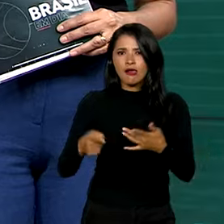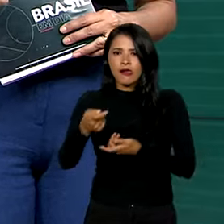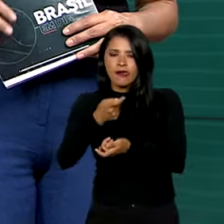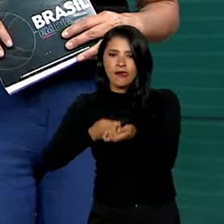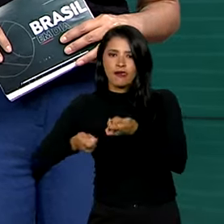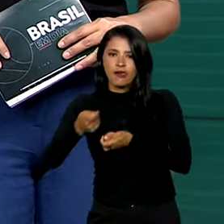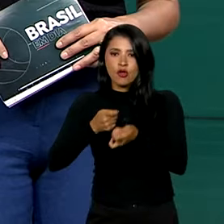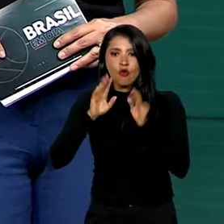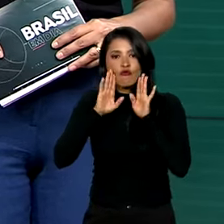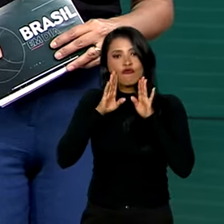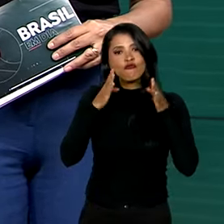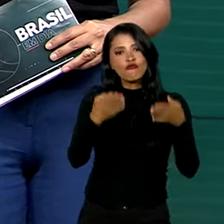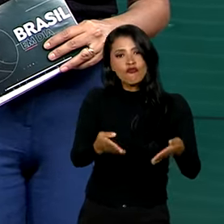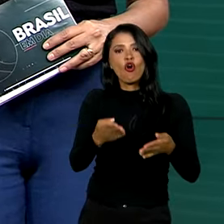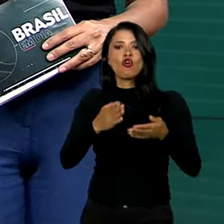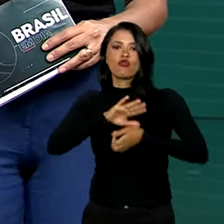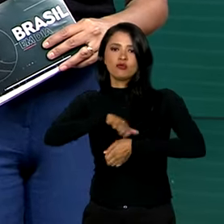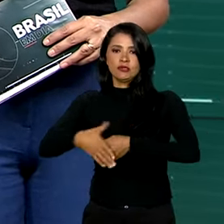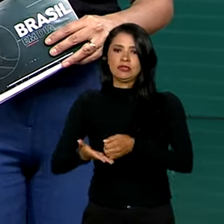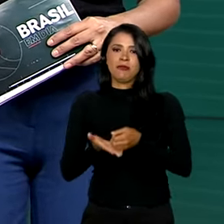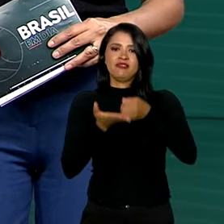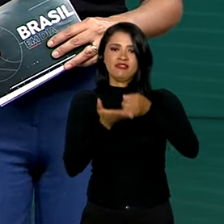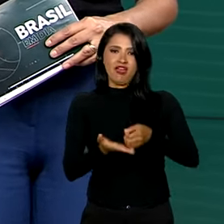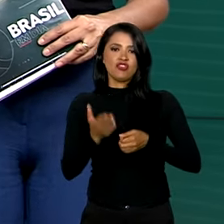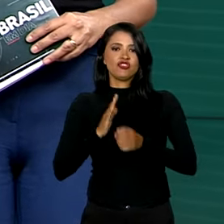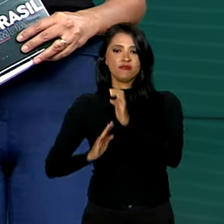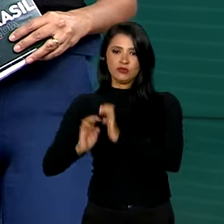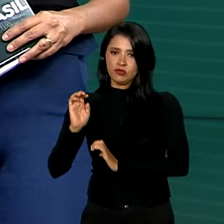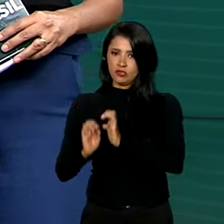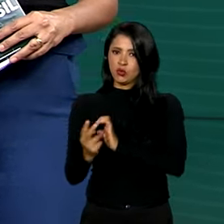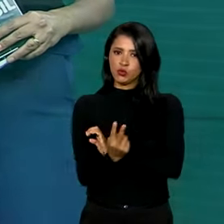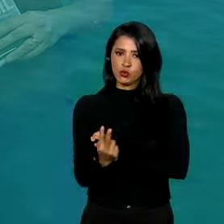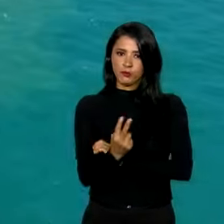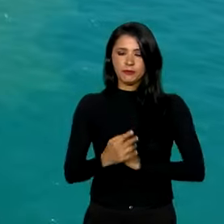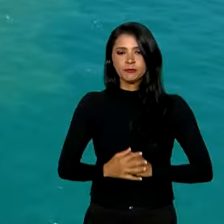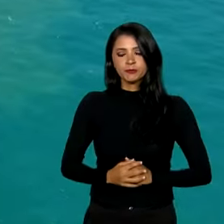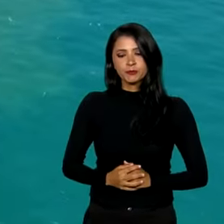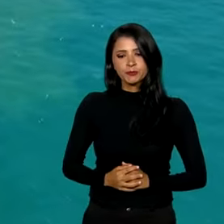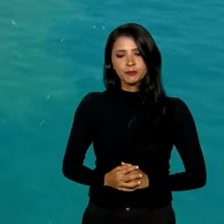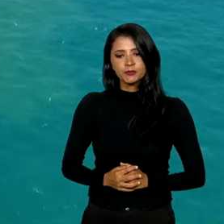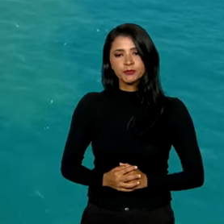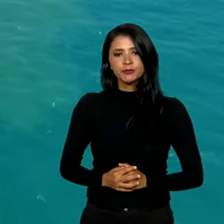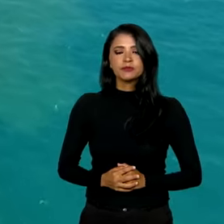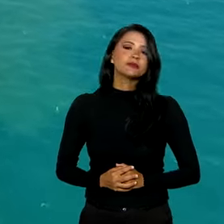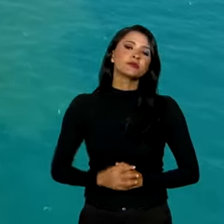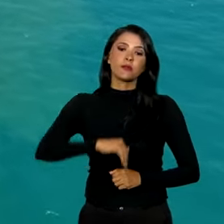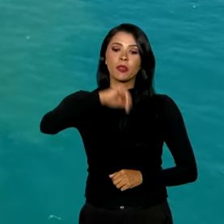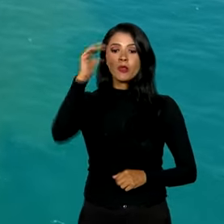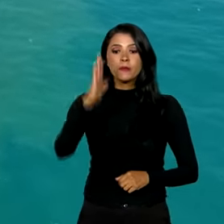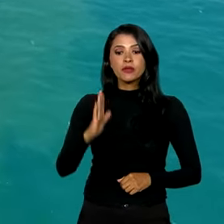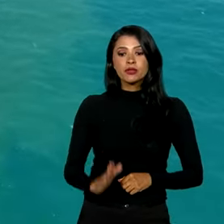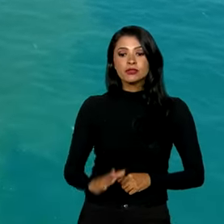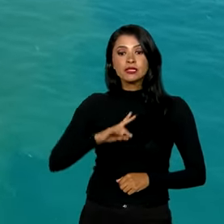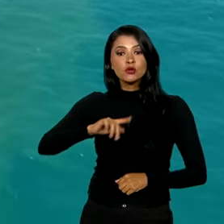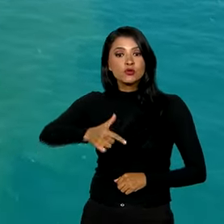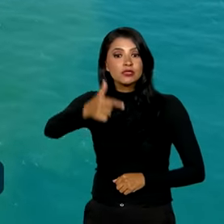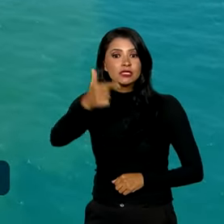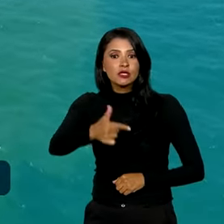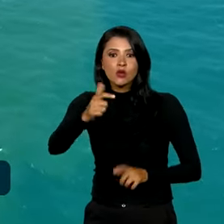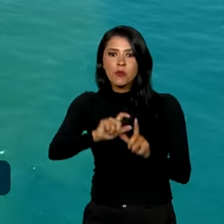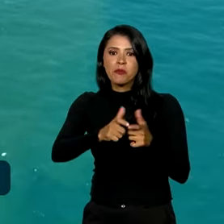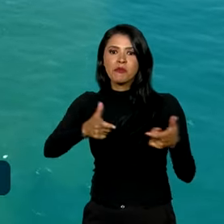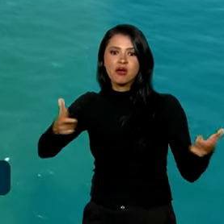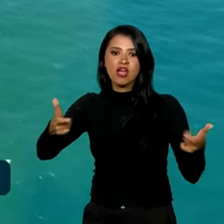com enfoque em sustentabilidade e industrialização. O Brasil é o segundo